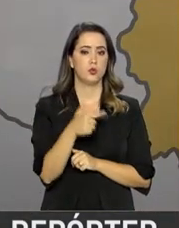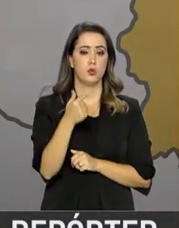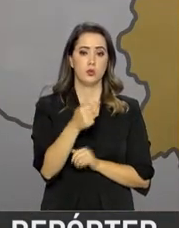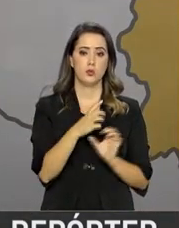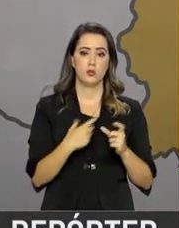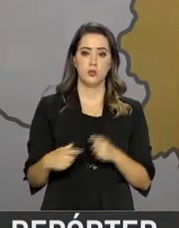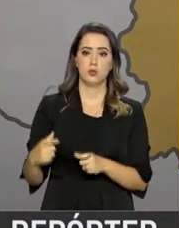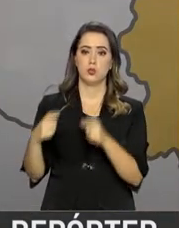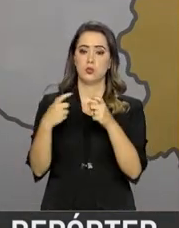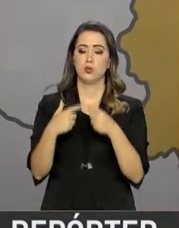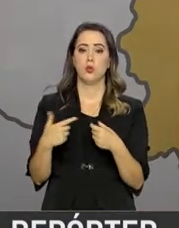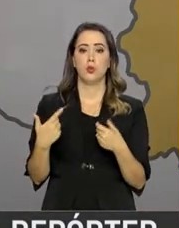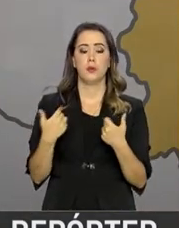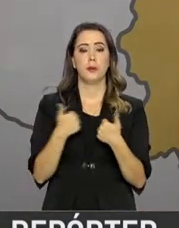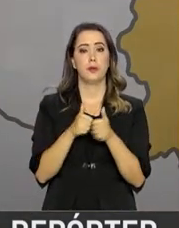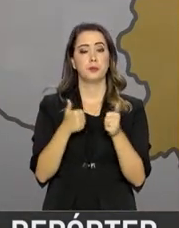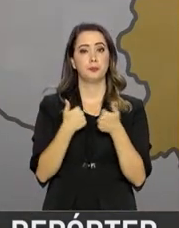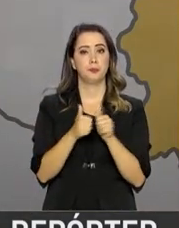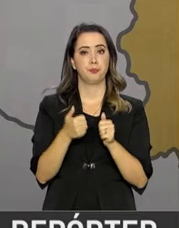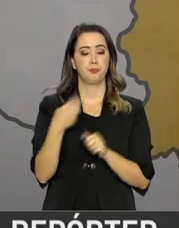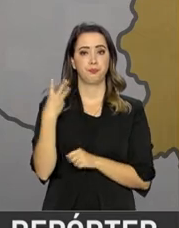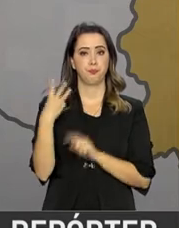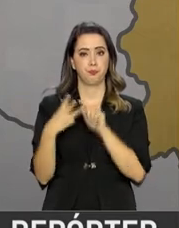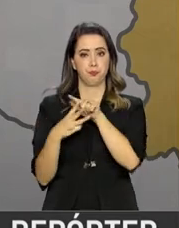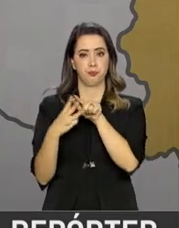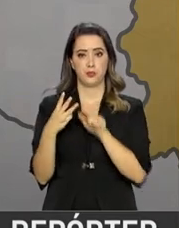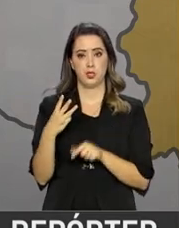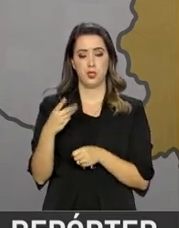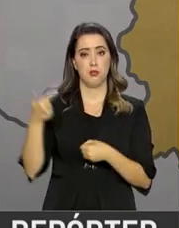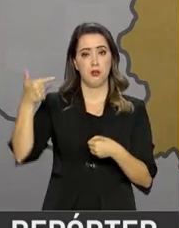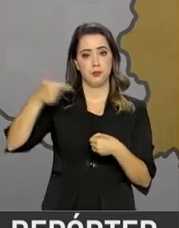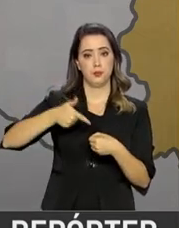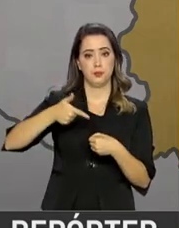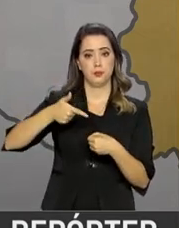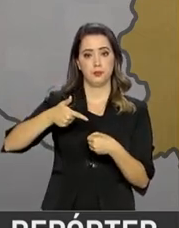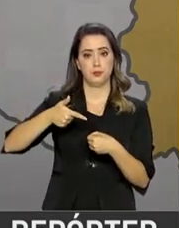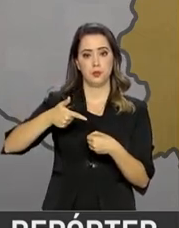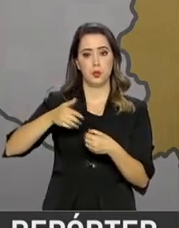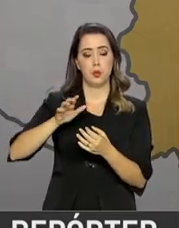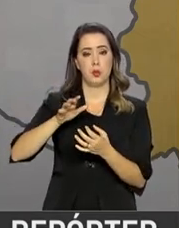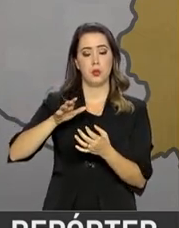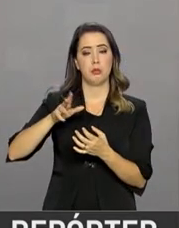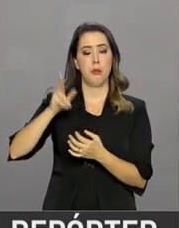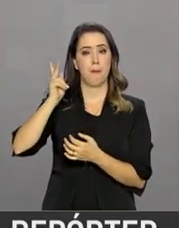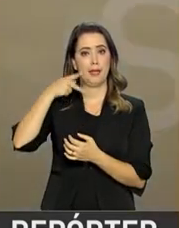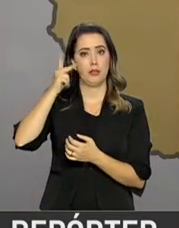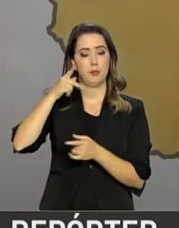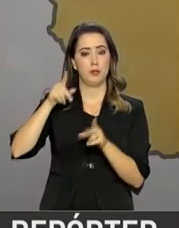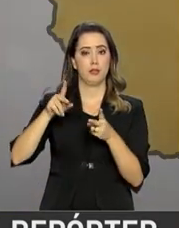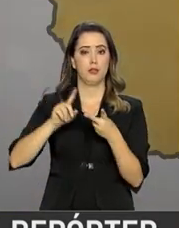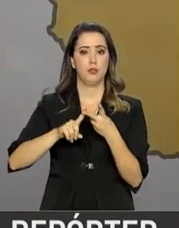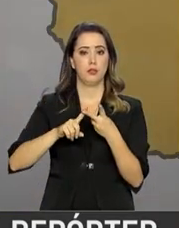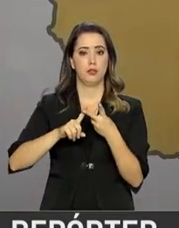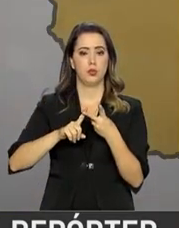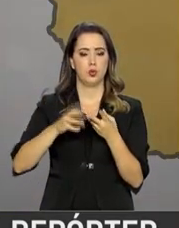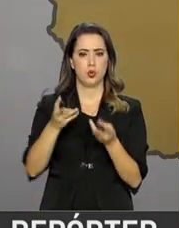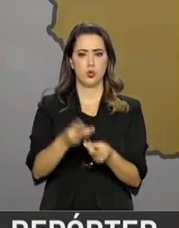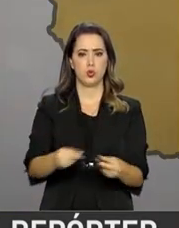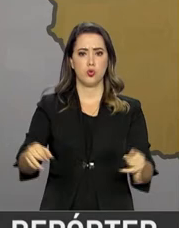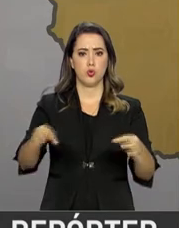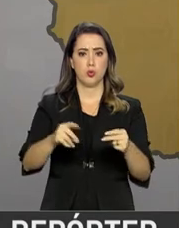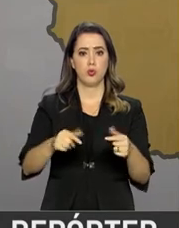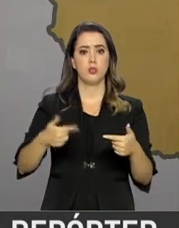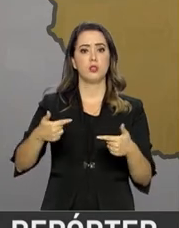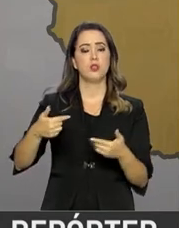terminais portuários três de combustíveis no porto de cabedelo na paraíba 2 de granéis líquidos no porto